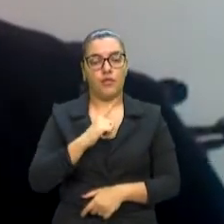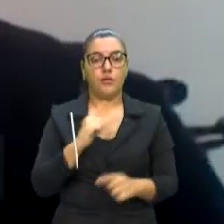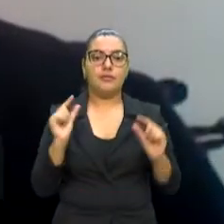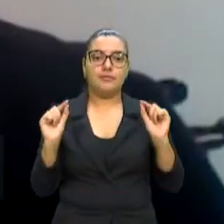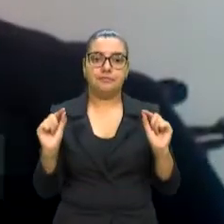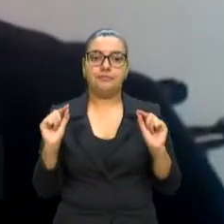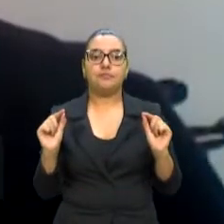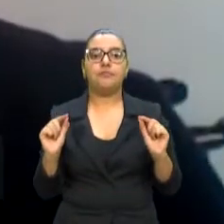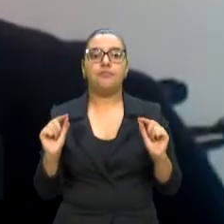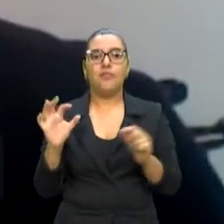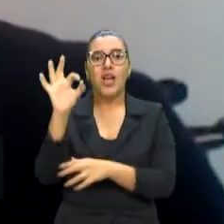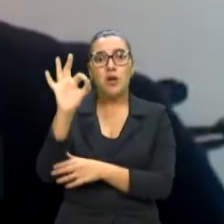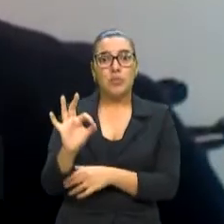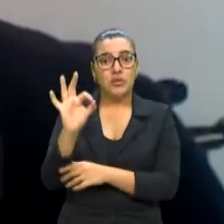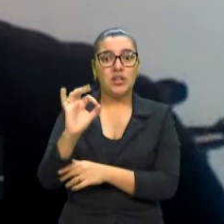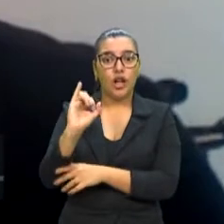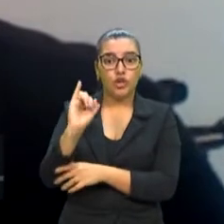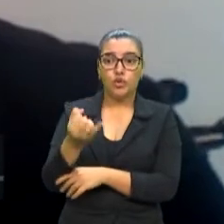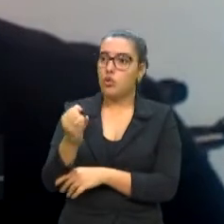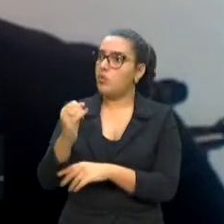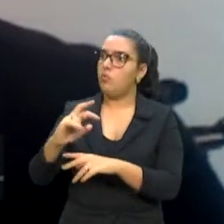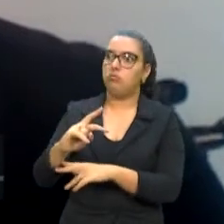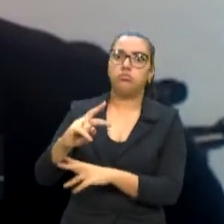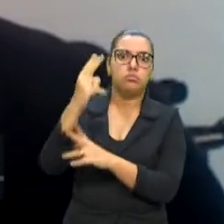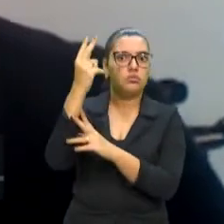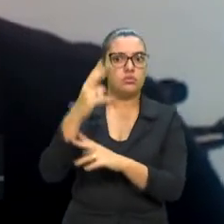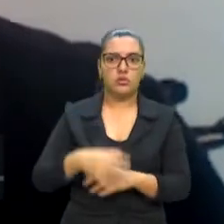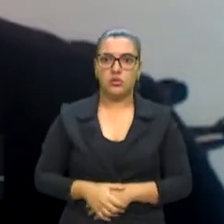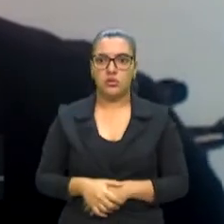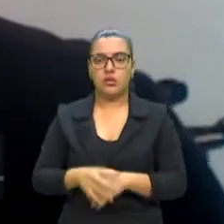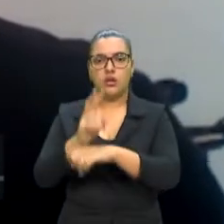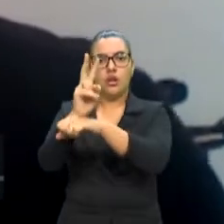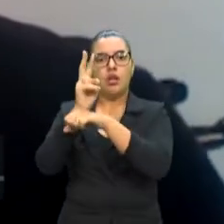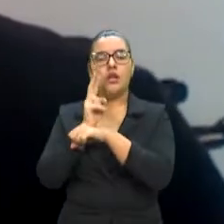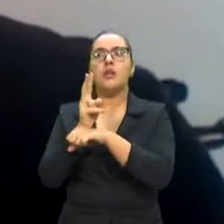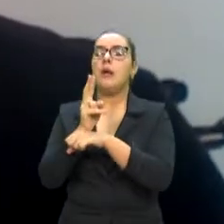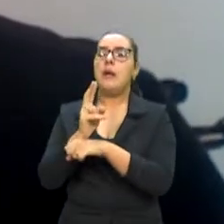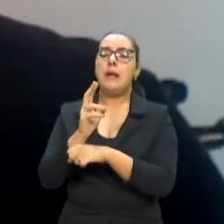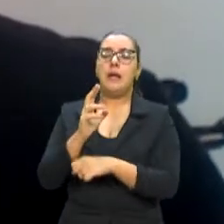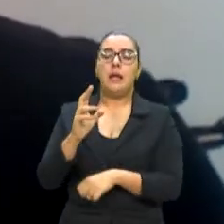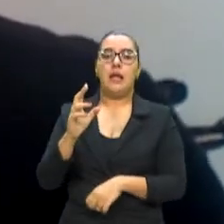uma taxa de juros muito alta, né, para o empréstimo direto para a pessoa física.